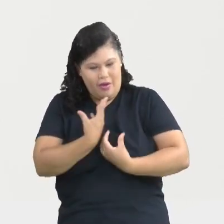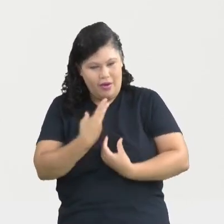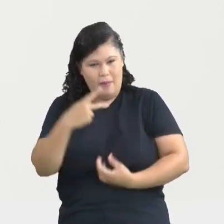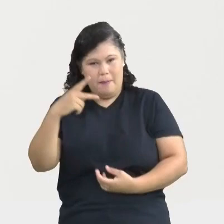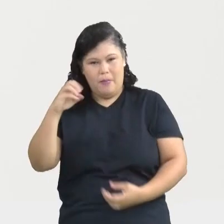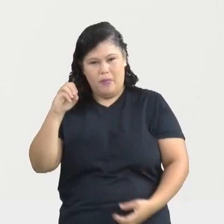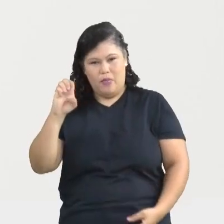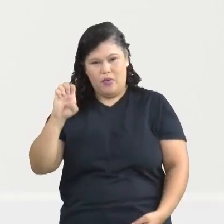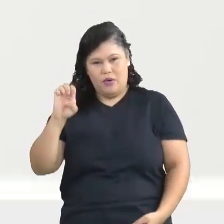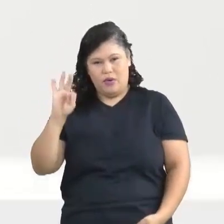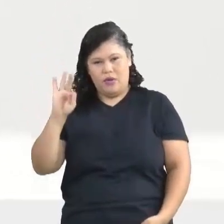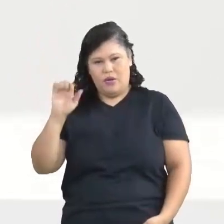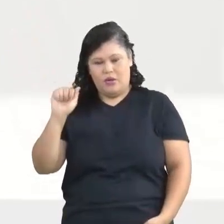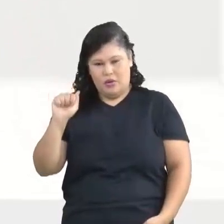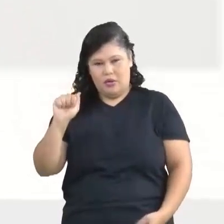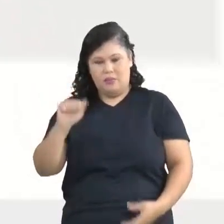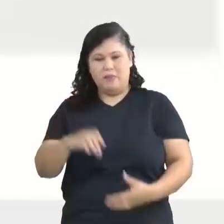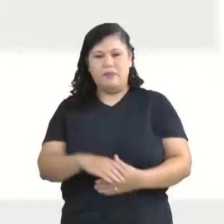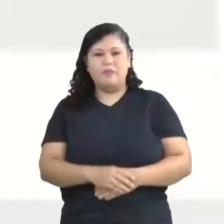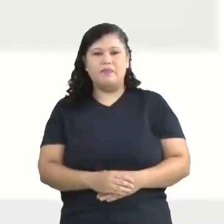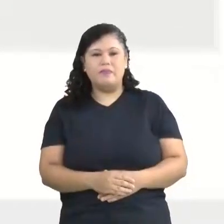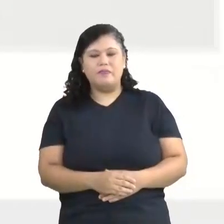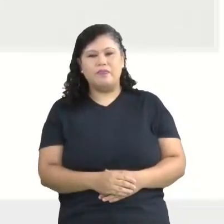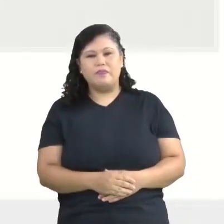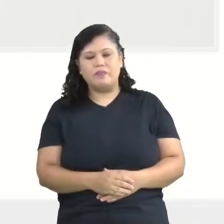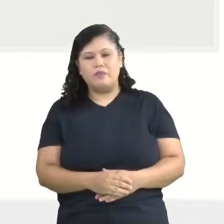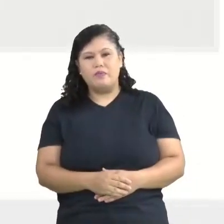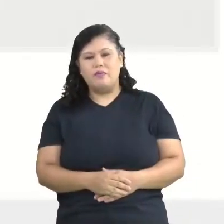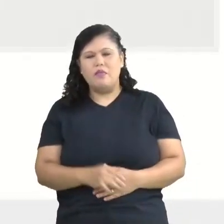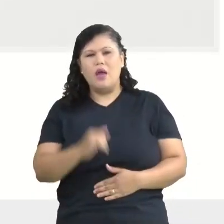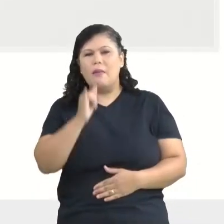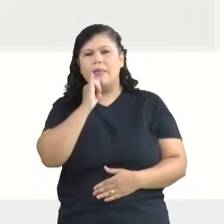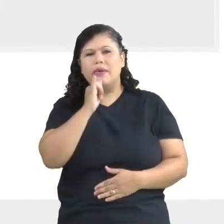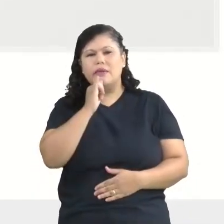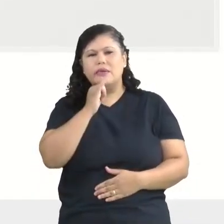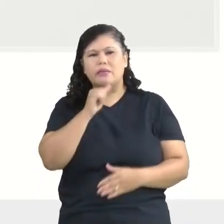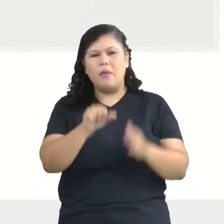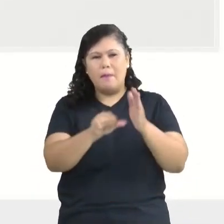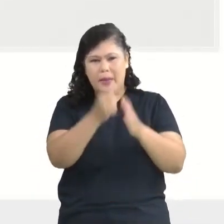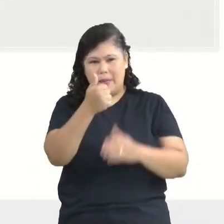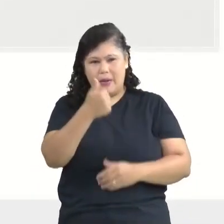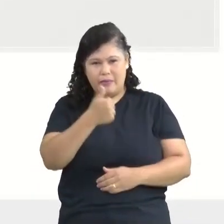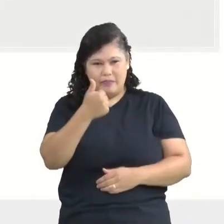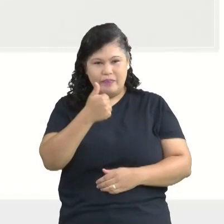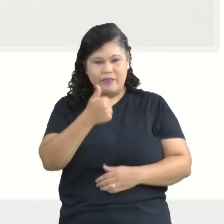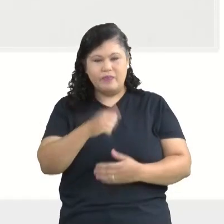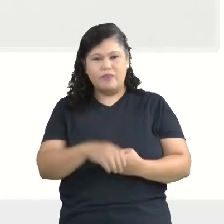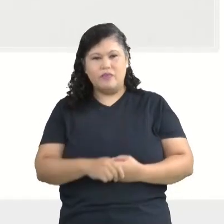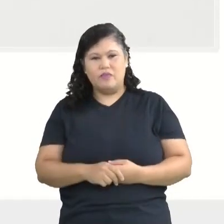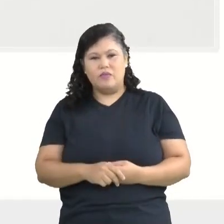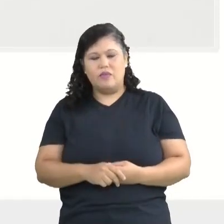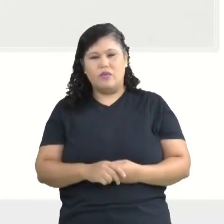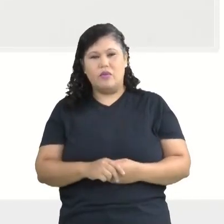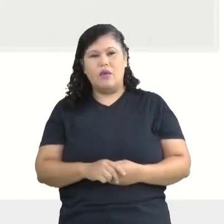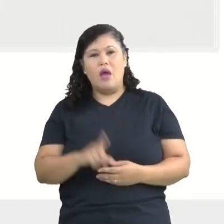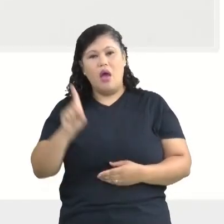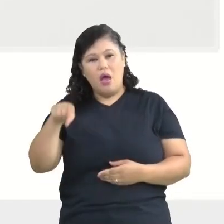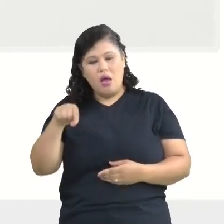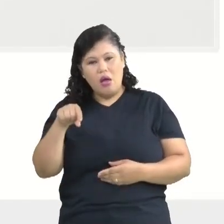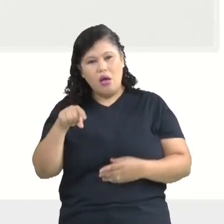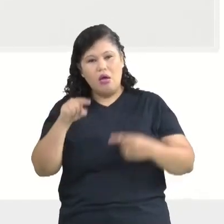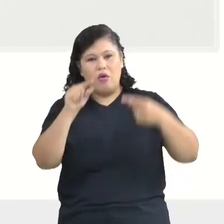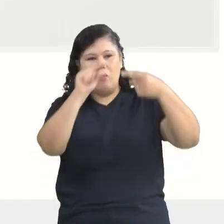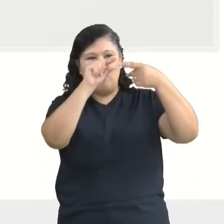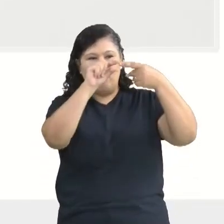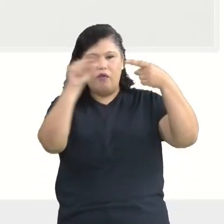para vocês aqui, tá bom? Olha só, o primeiro deles é um verso. O verso